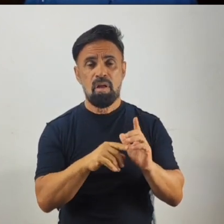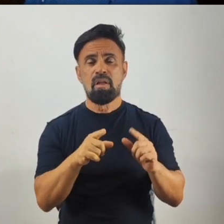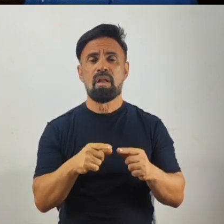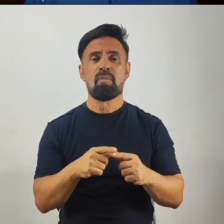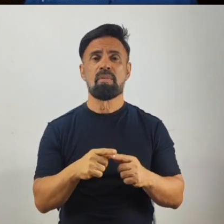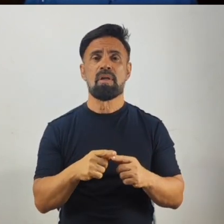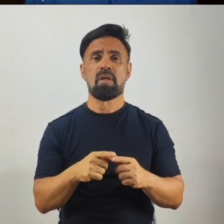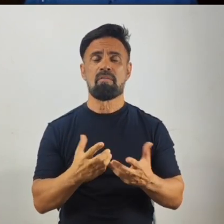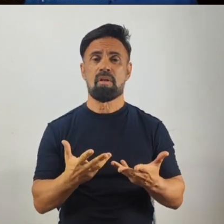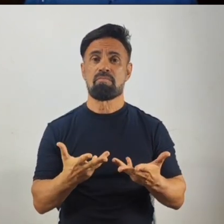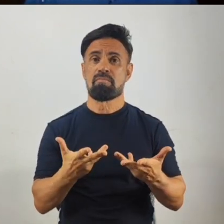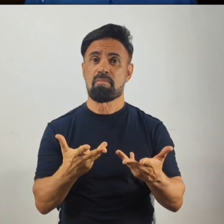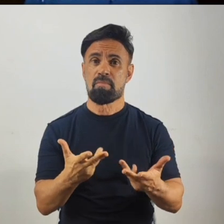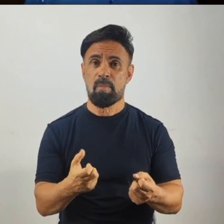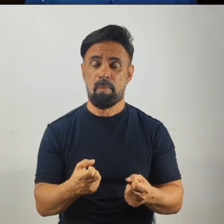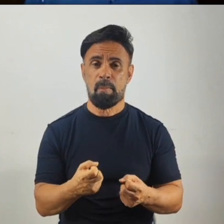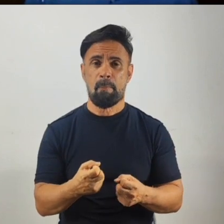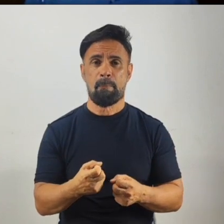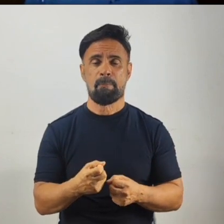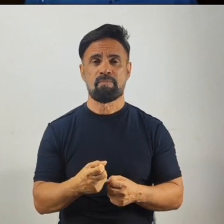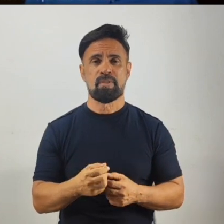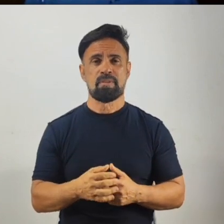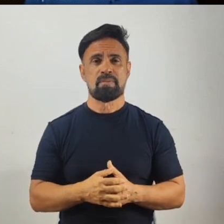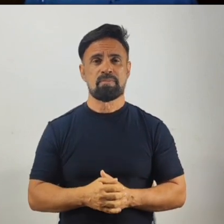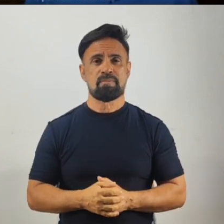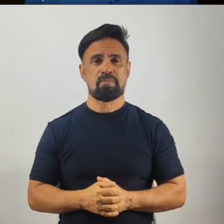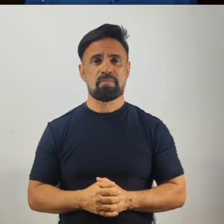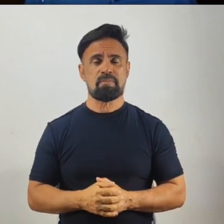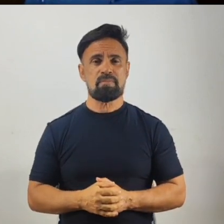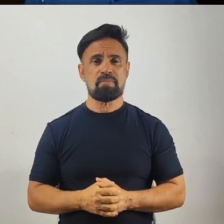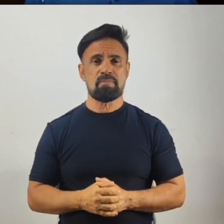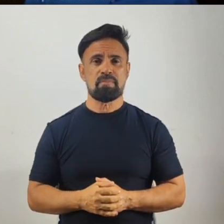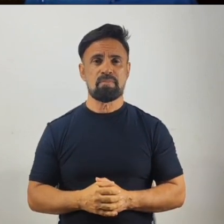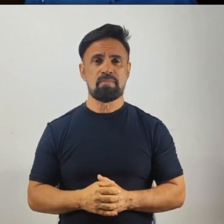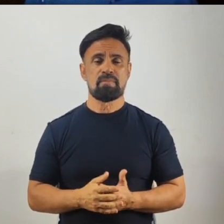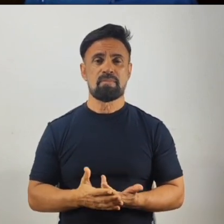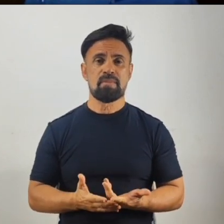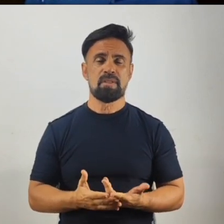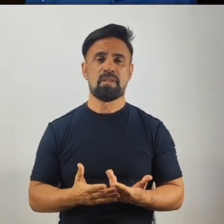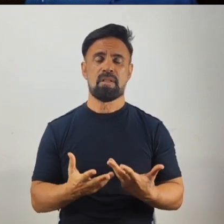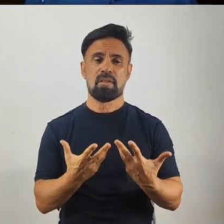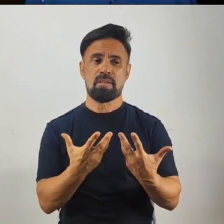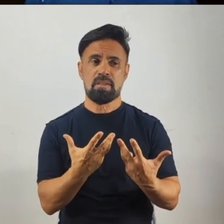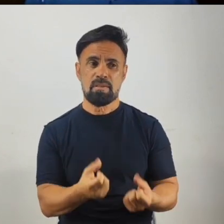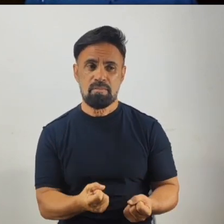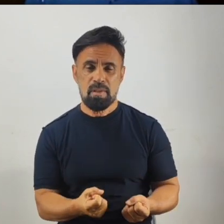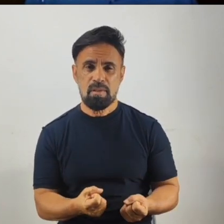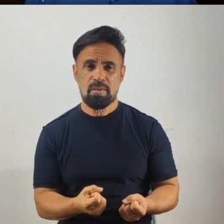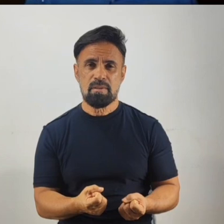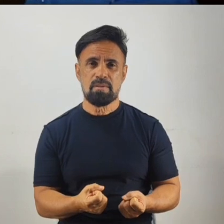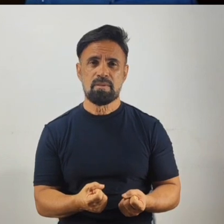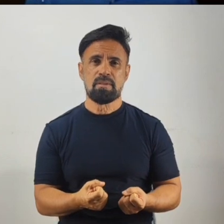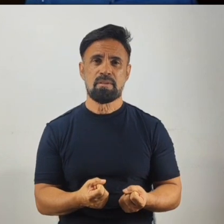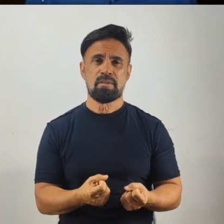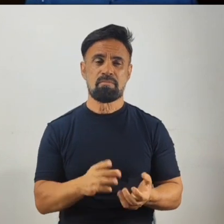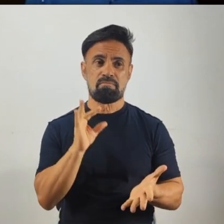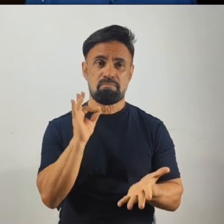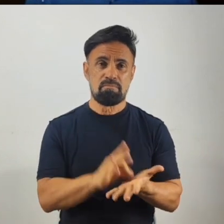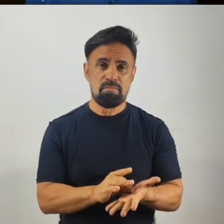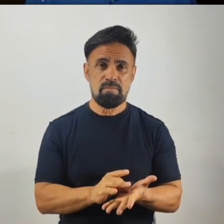Abraça a eficácia, efetividade, eficiência, otimização,